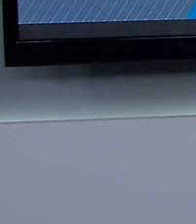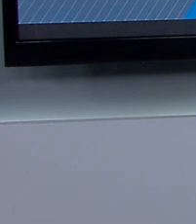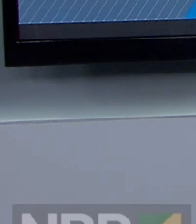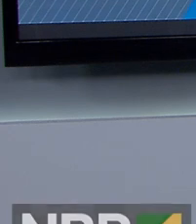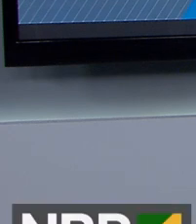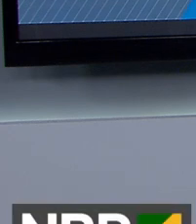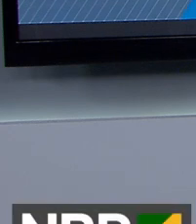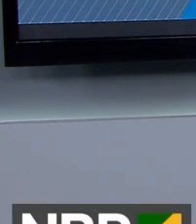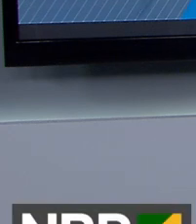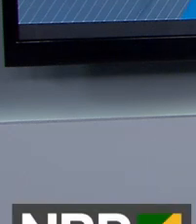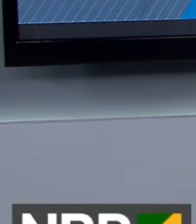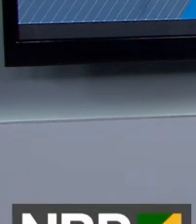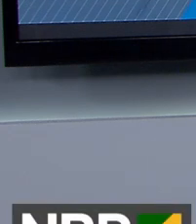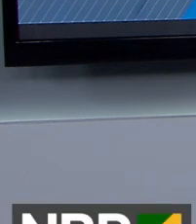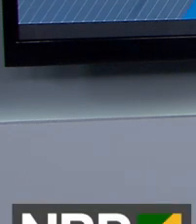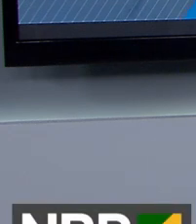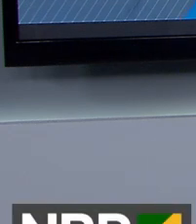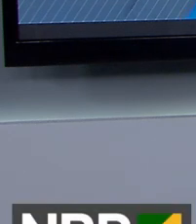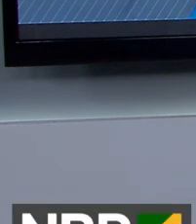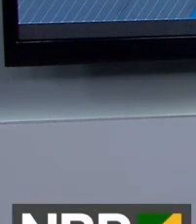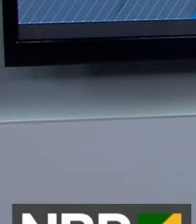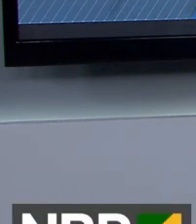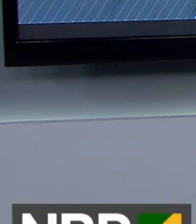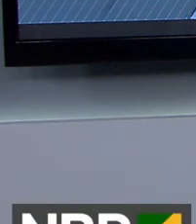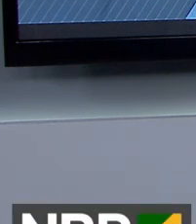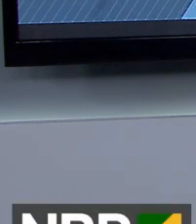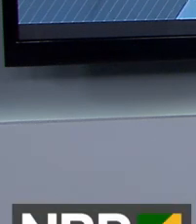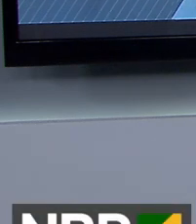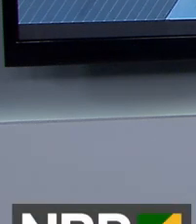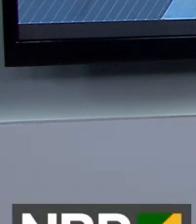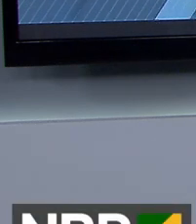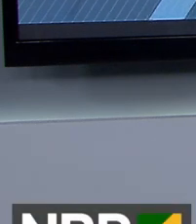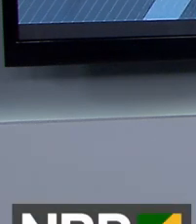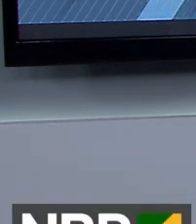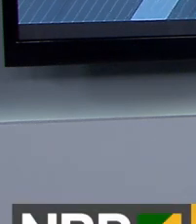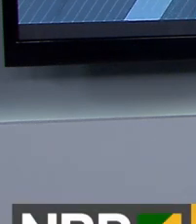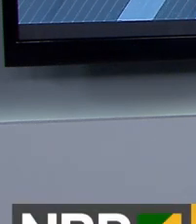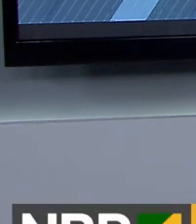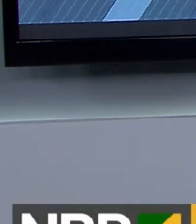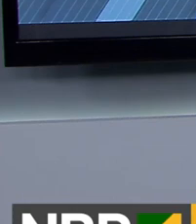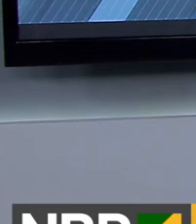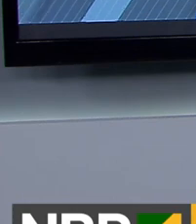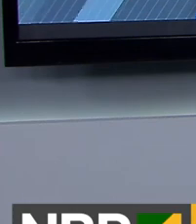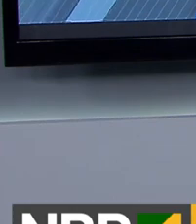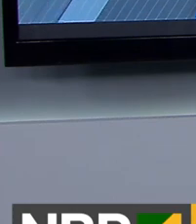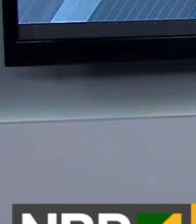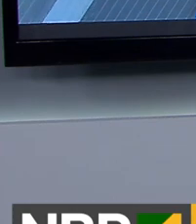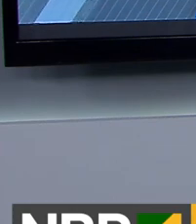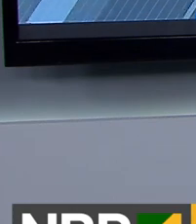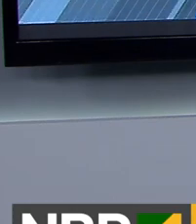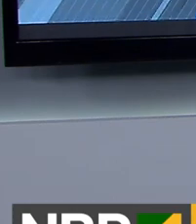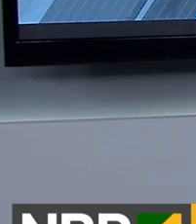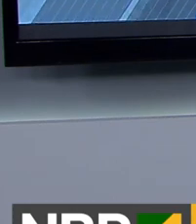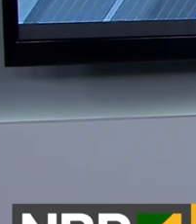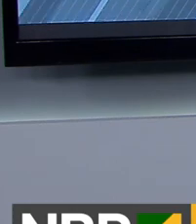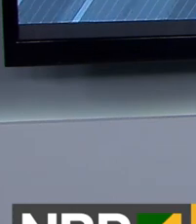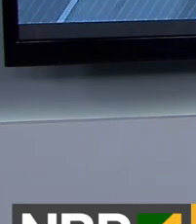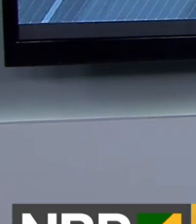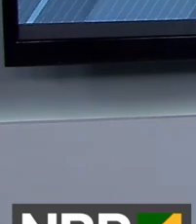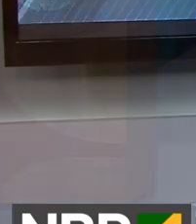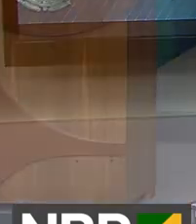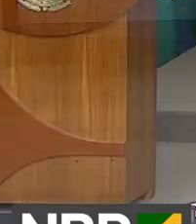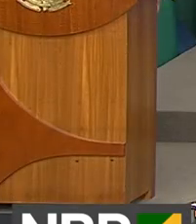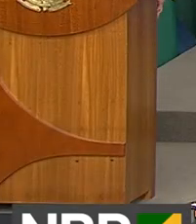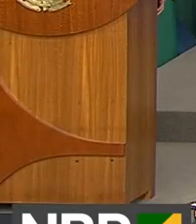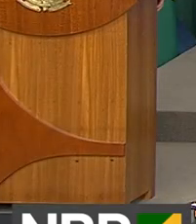olá boa tarde interrompemos a programação para ir ao vivo ao palácio do planalto acompanhar o anúncio do presidente michel temer